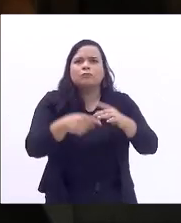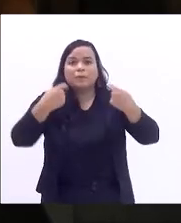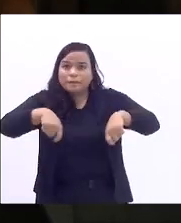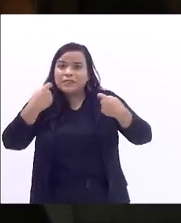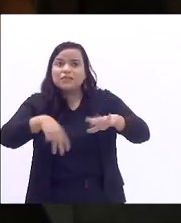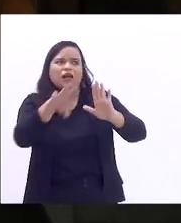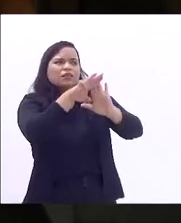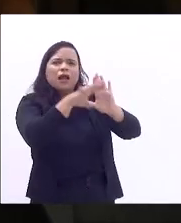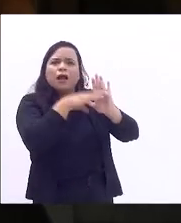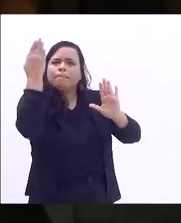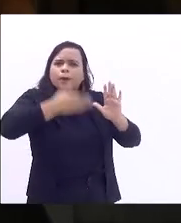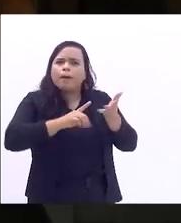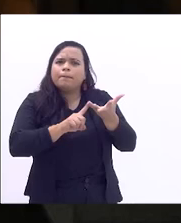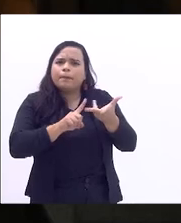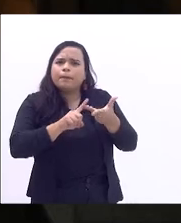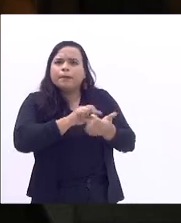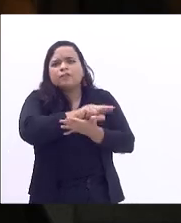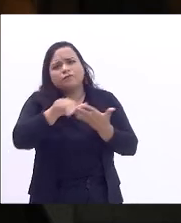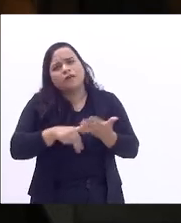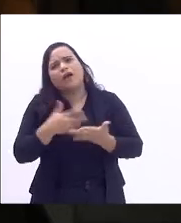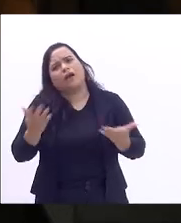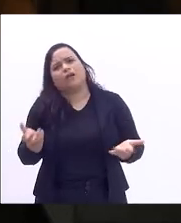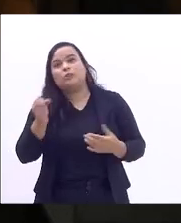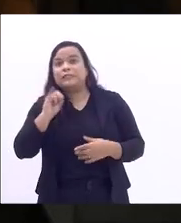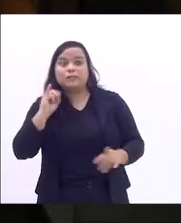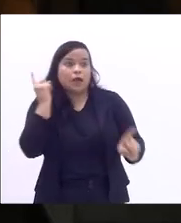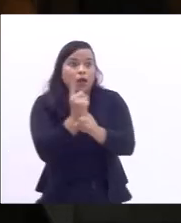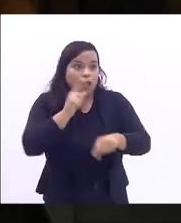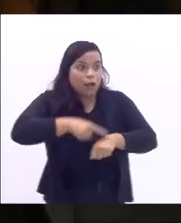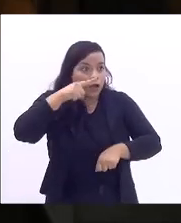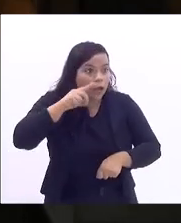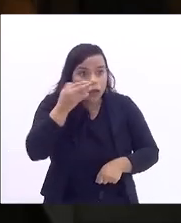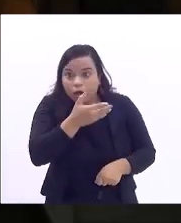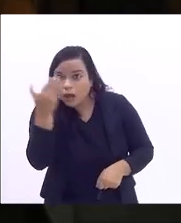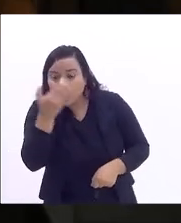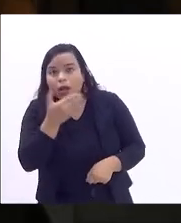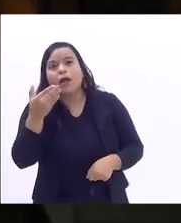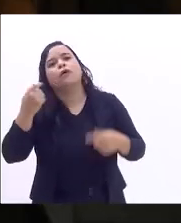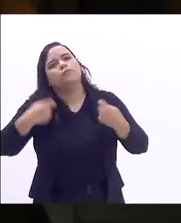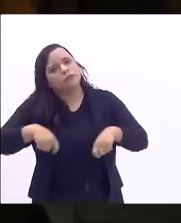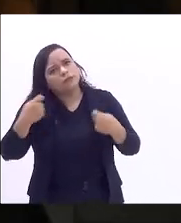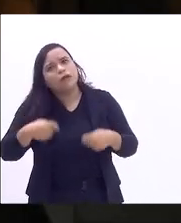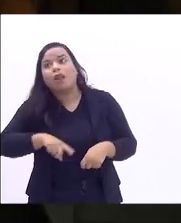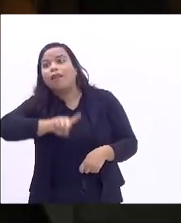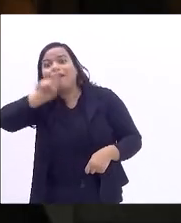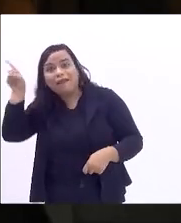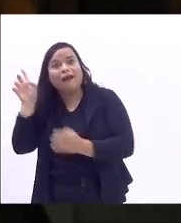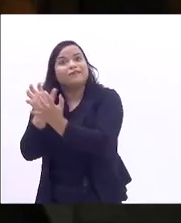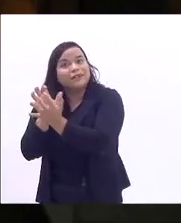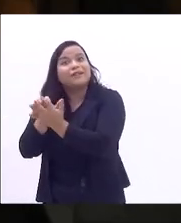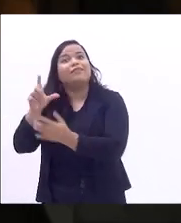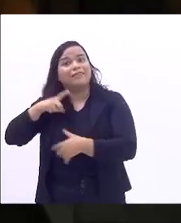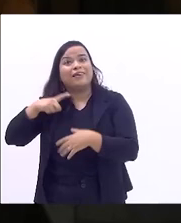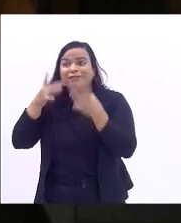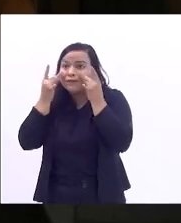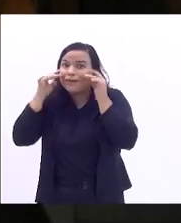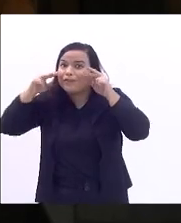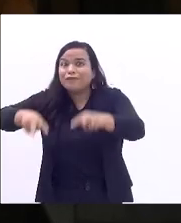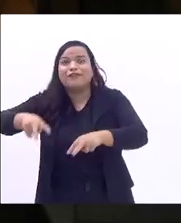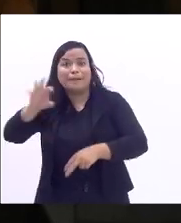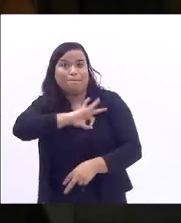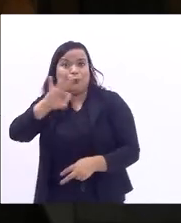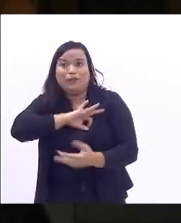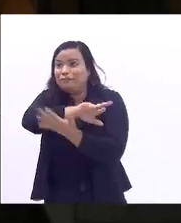cruzará dados visto que não houve O Flagrante e lá em Sergipe houve O Flagrante